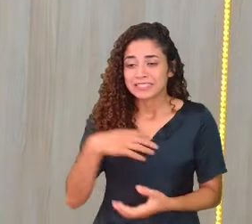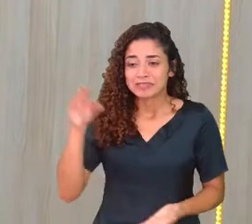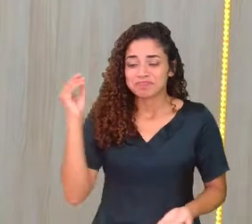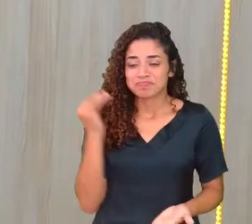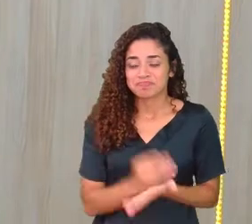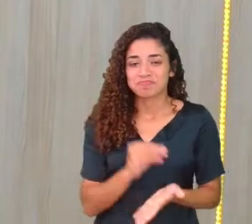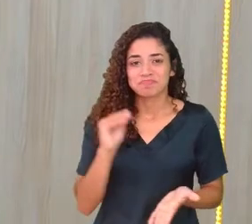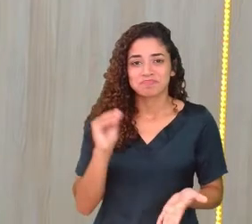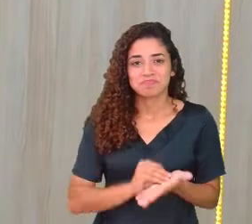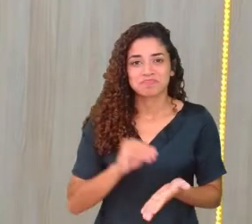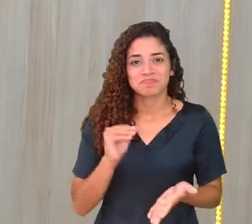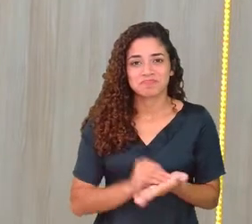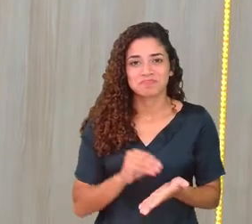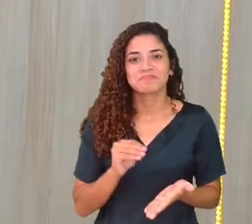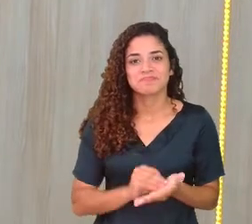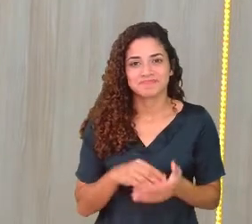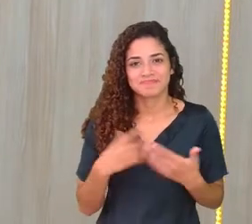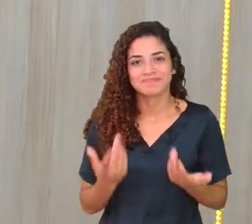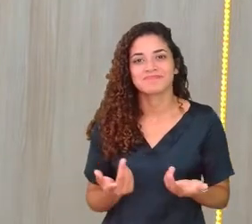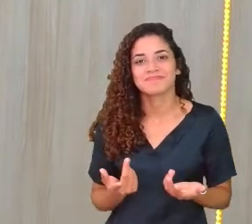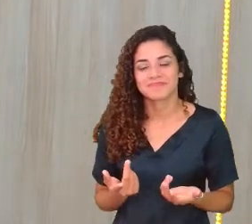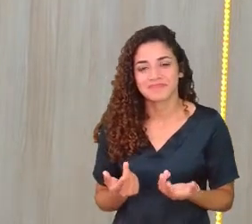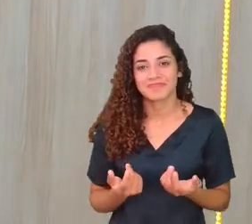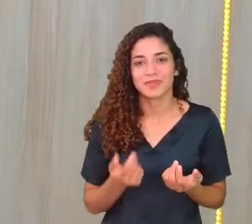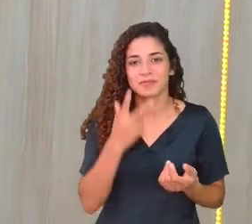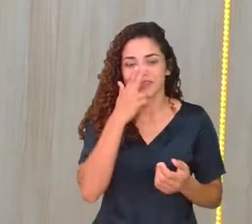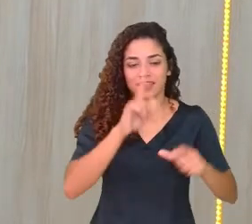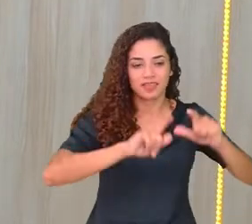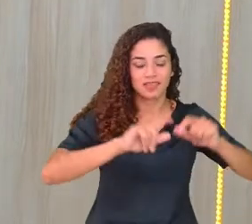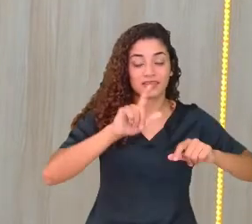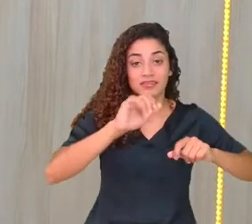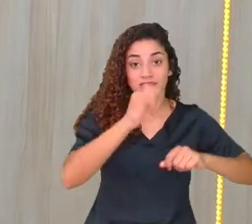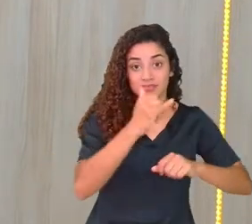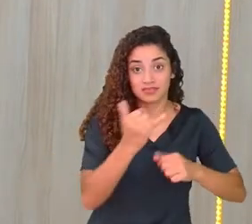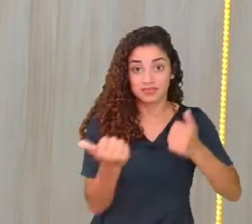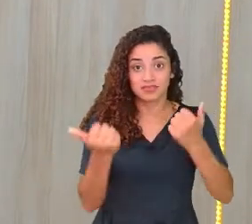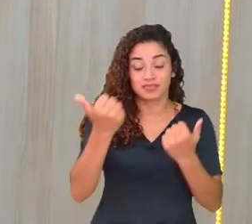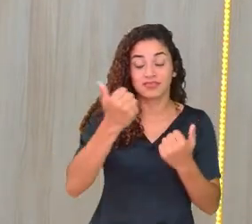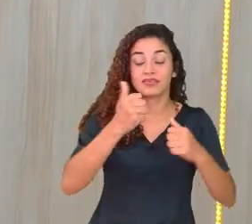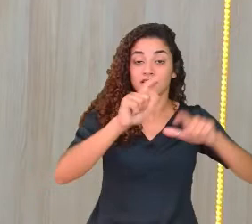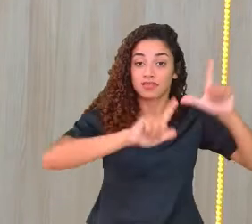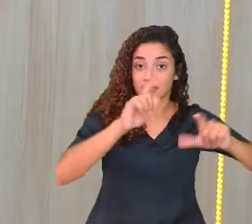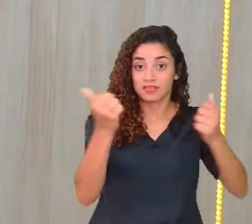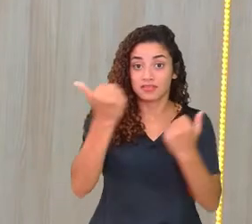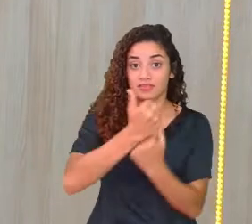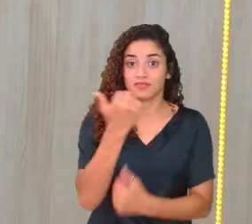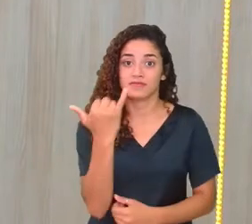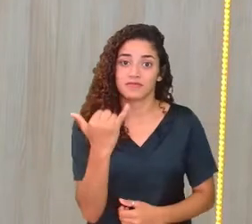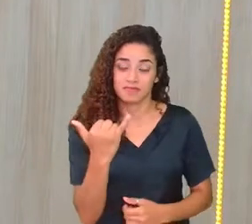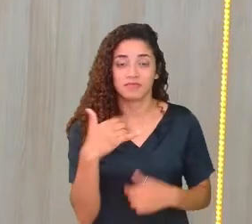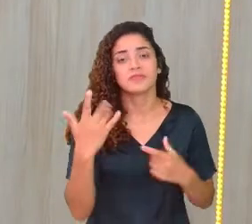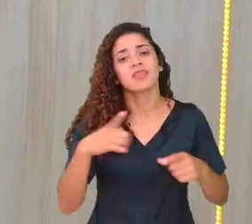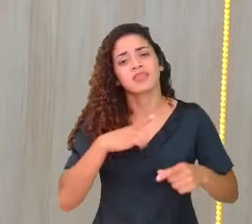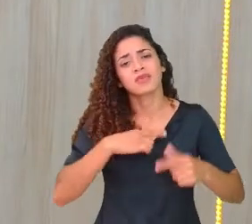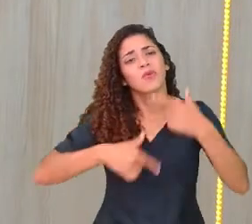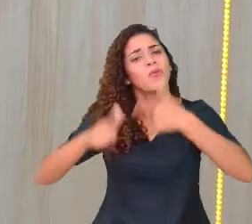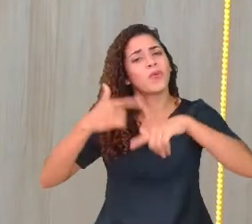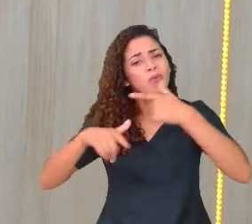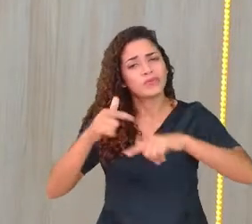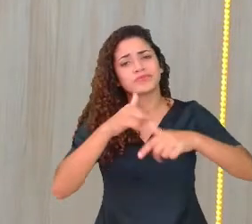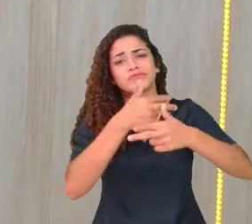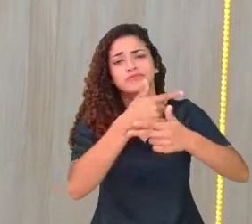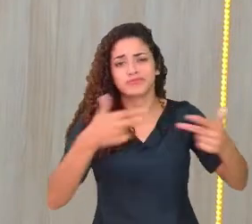televisão na nossa residência. Então, mas existem outros objetos aí que nós utilizamos diariamente para facilitar a